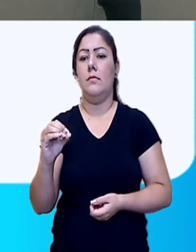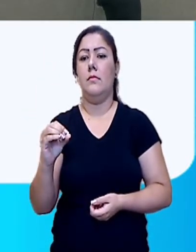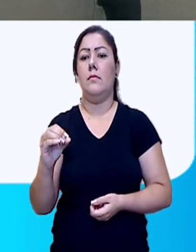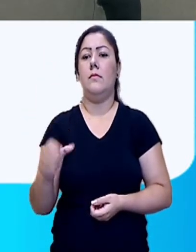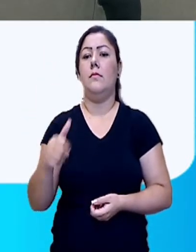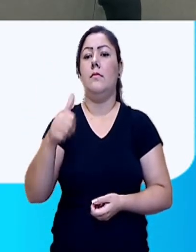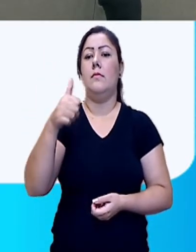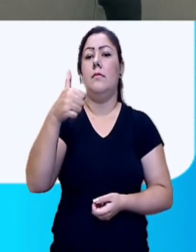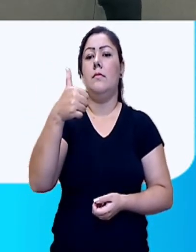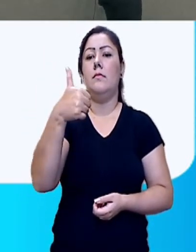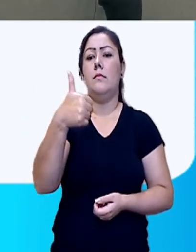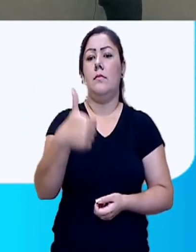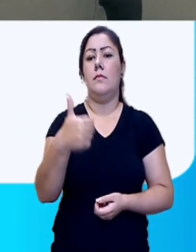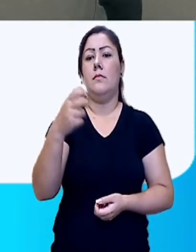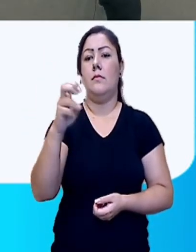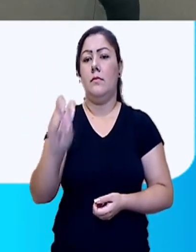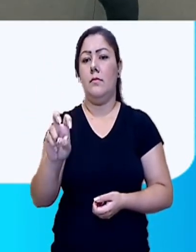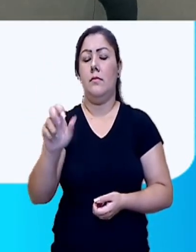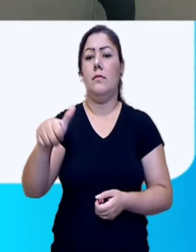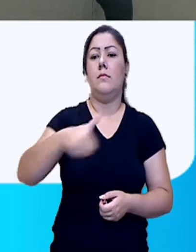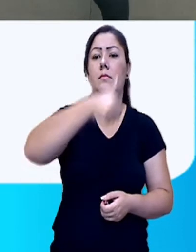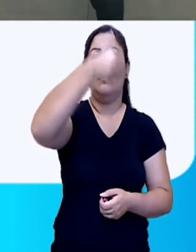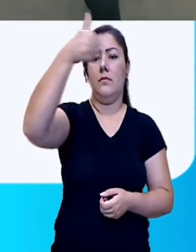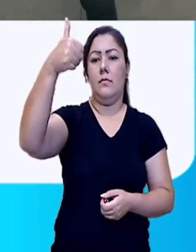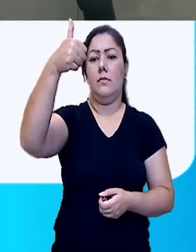10, 15, vai 1.